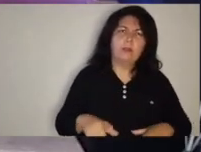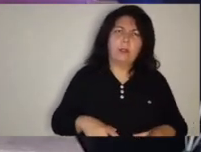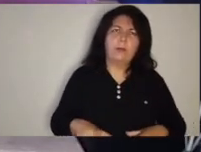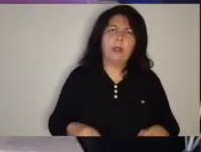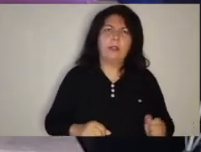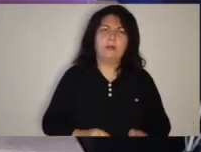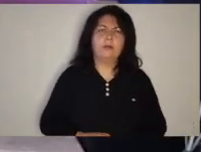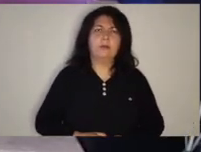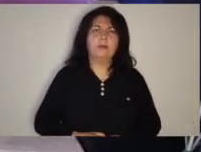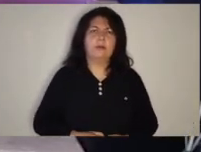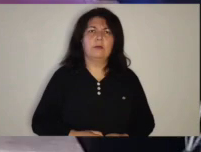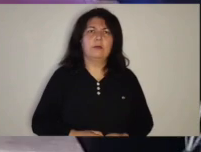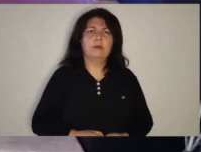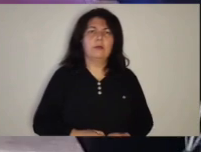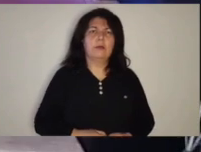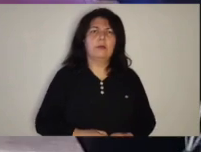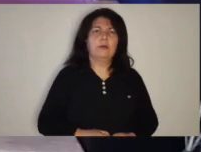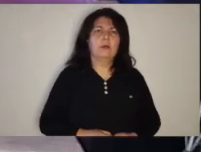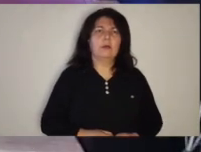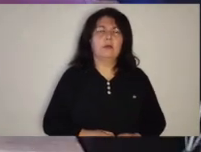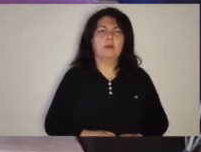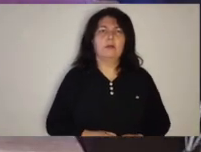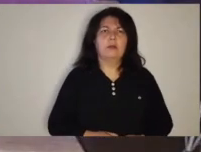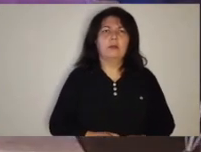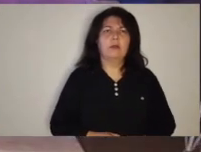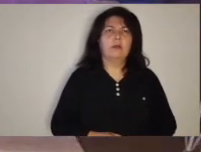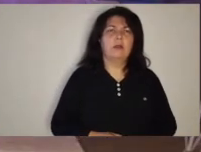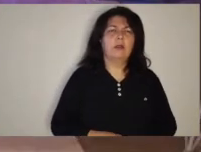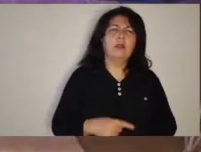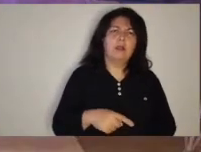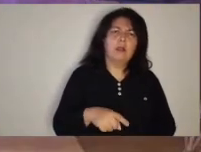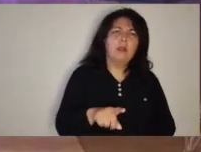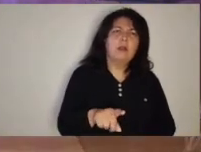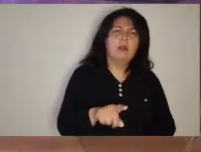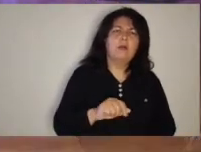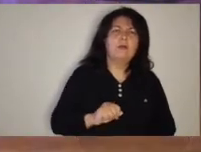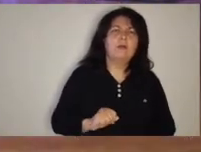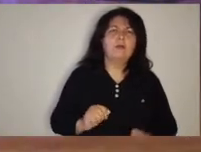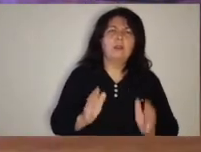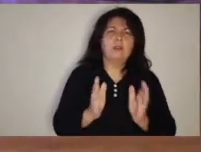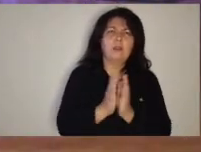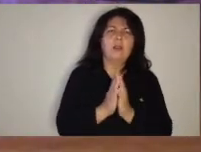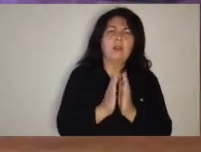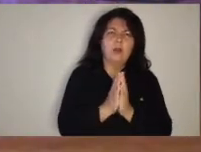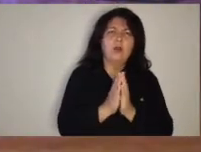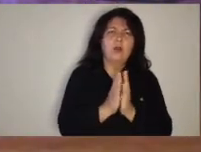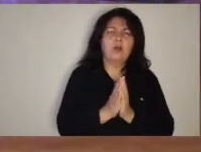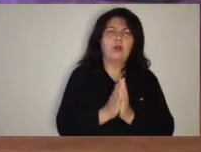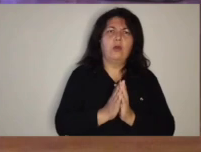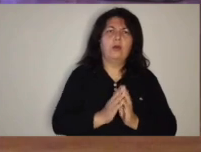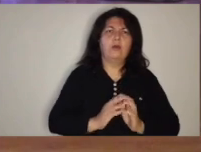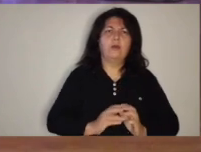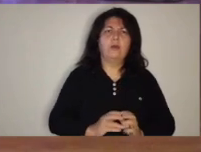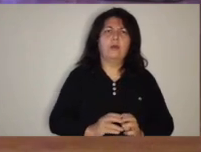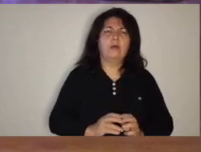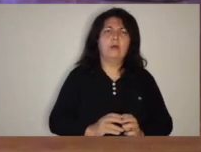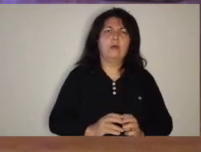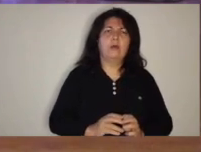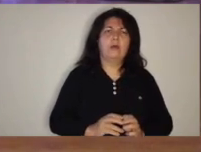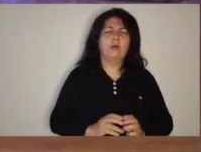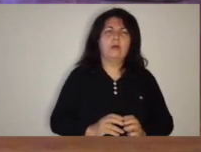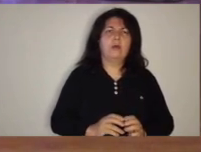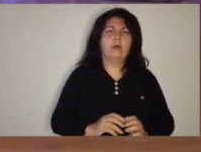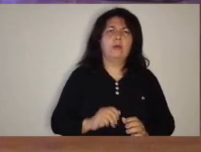pelo trabalho que você tem? Você orou? Se você é empreendedor, você orou para o